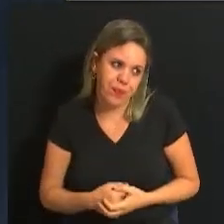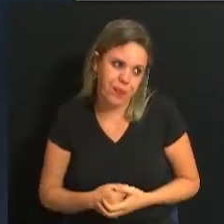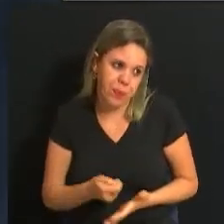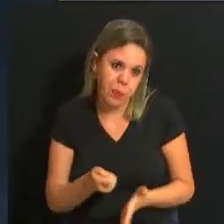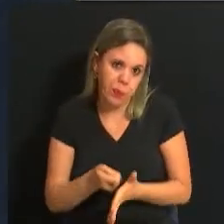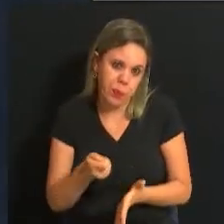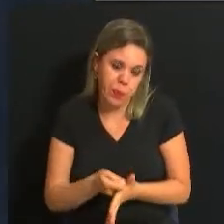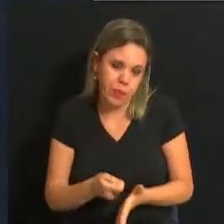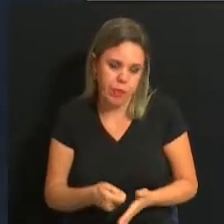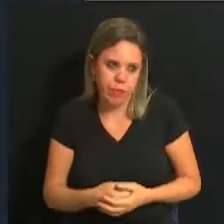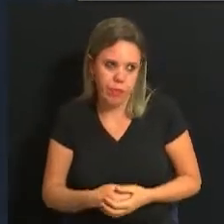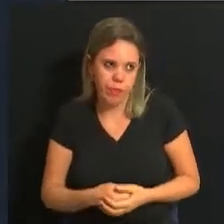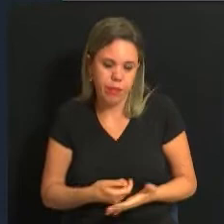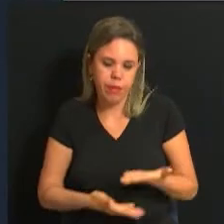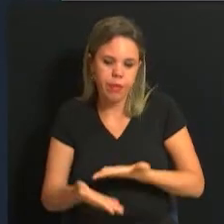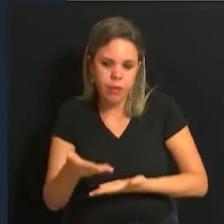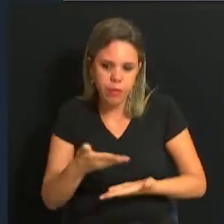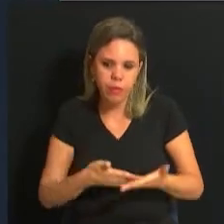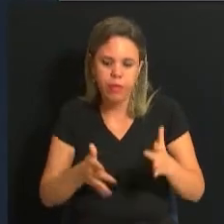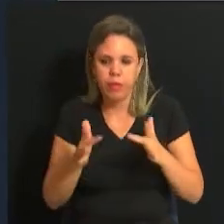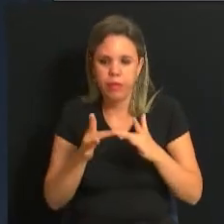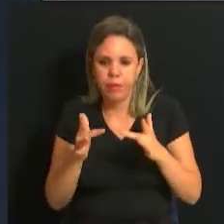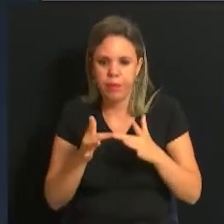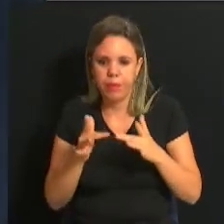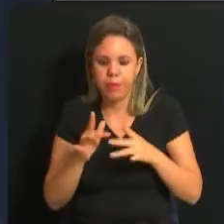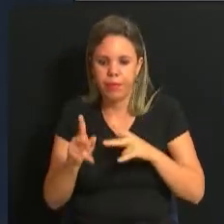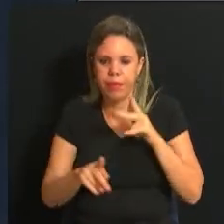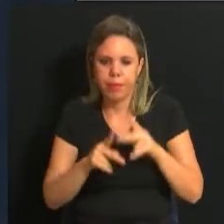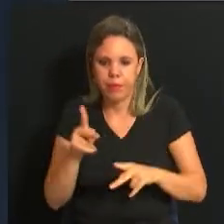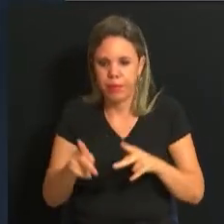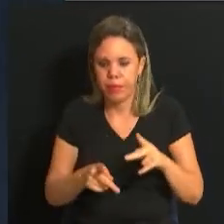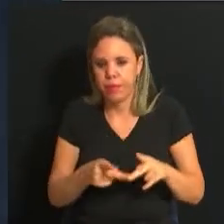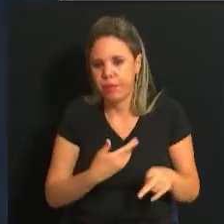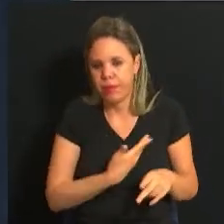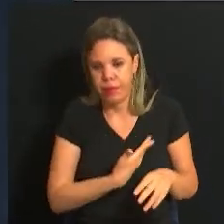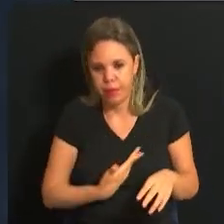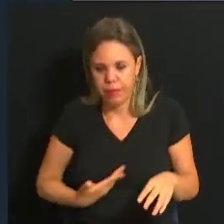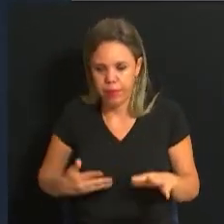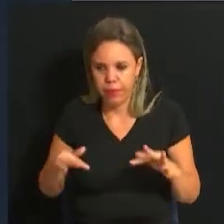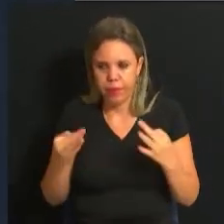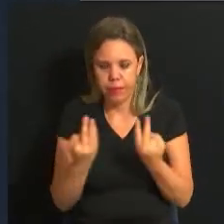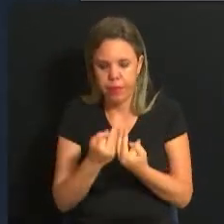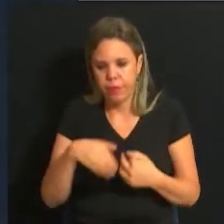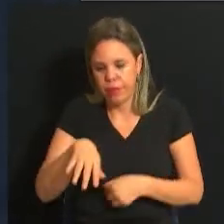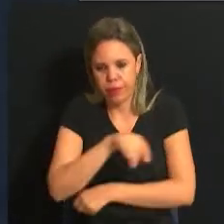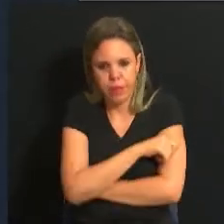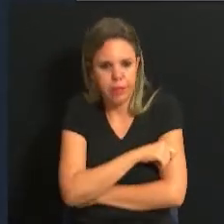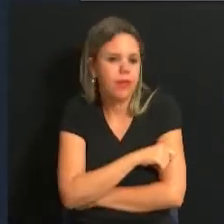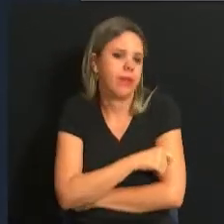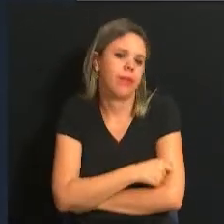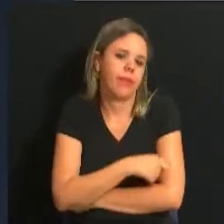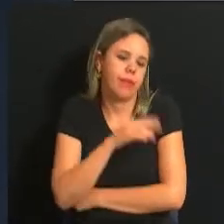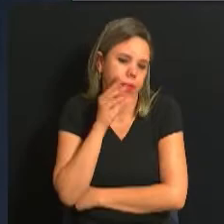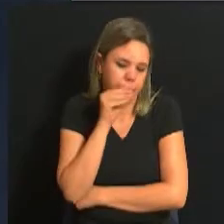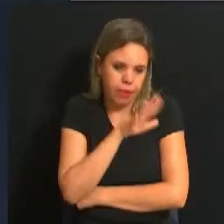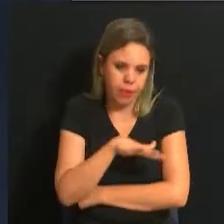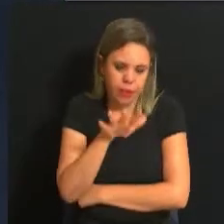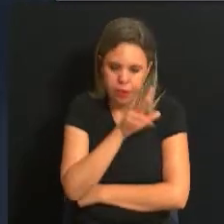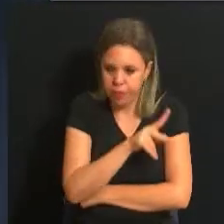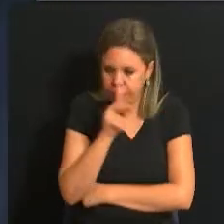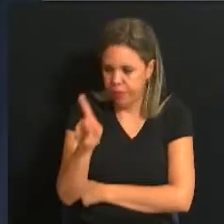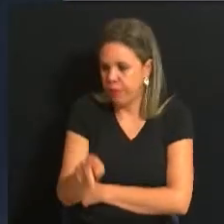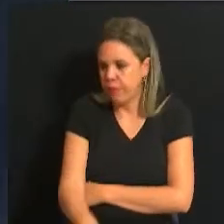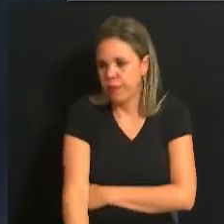exista essa interação entre a população, entre os pais, alunos, funcionários,